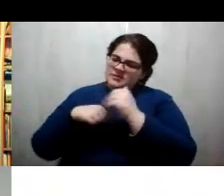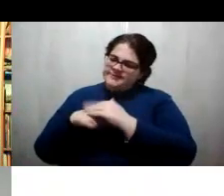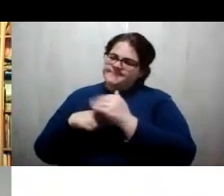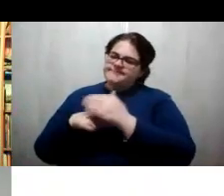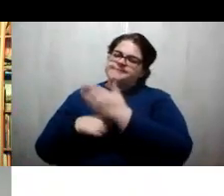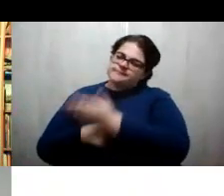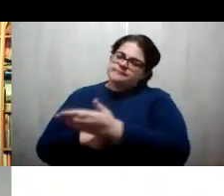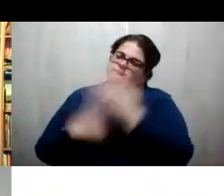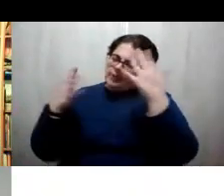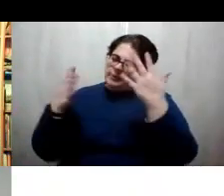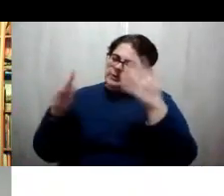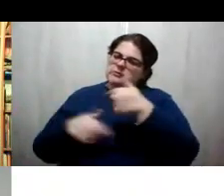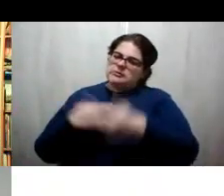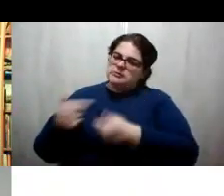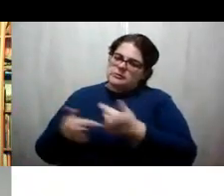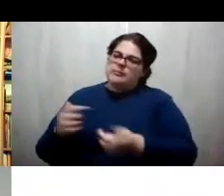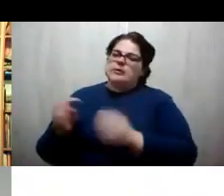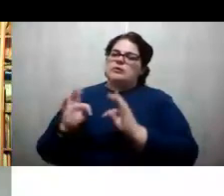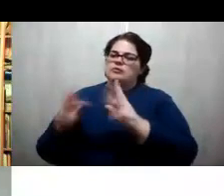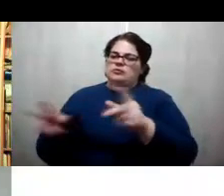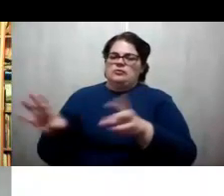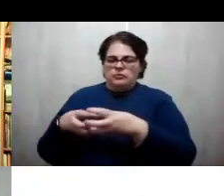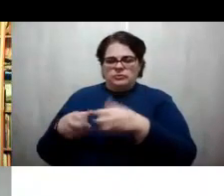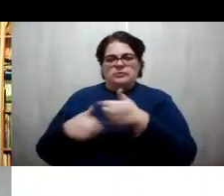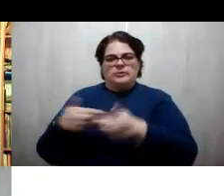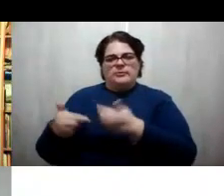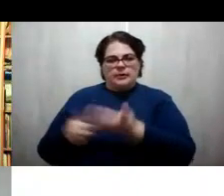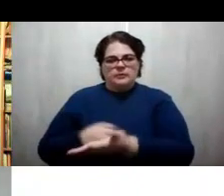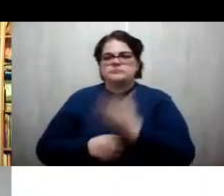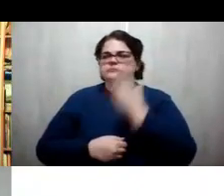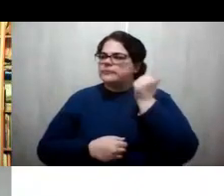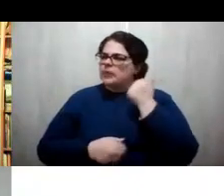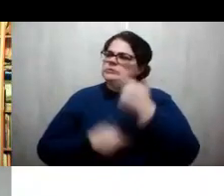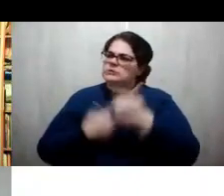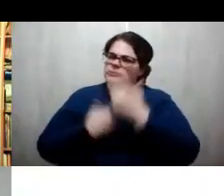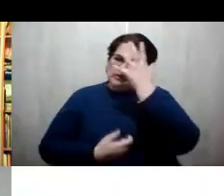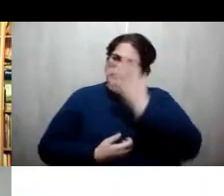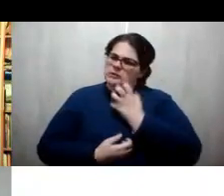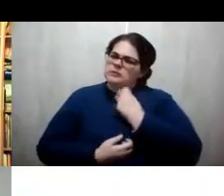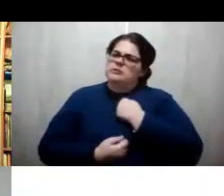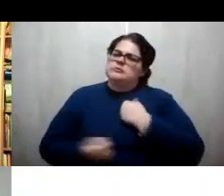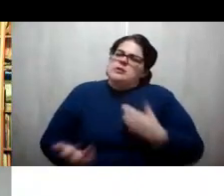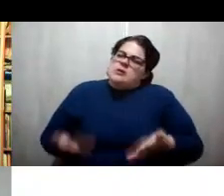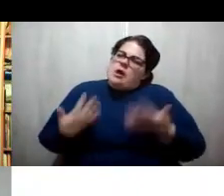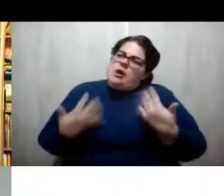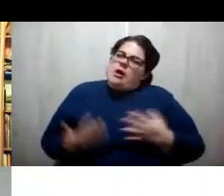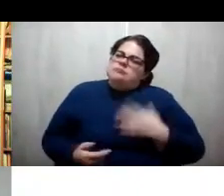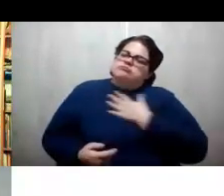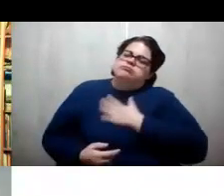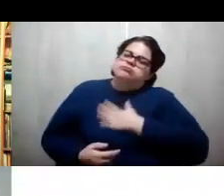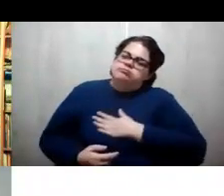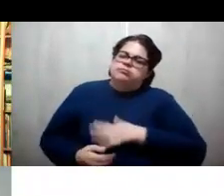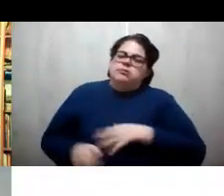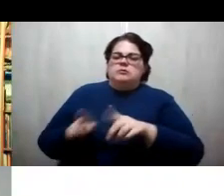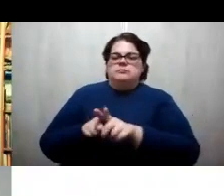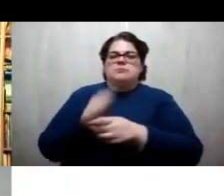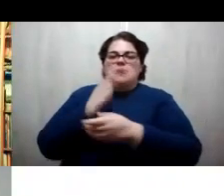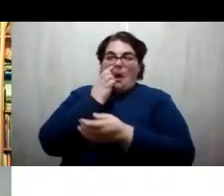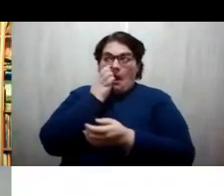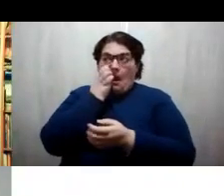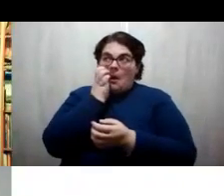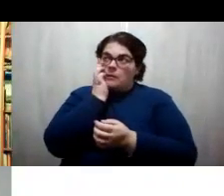didática, parabéns para toda a equipe, que sabe trabalhar com seriedade e leveza ao mesmo tempo. Já sei onde passar o